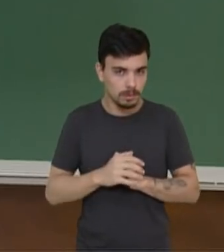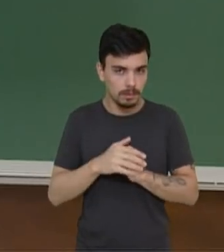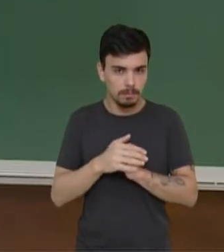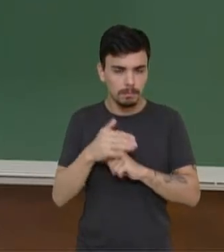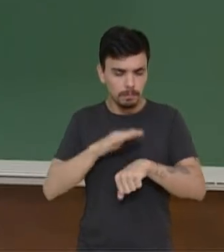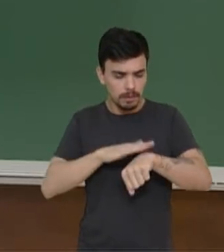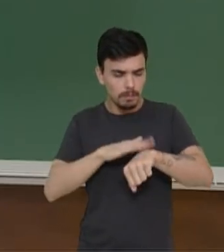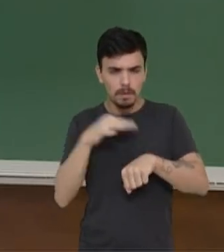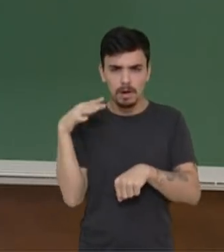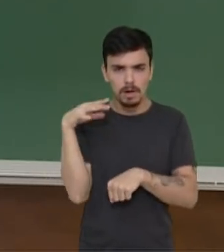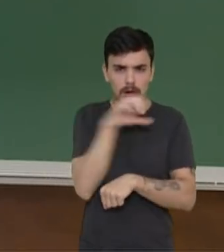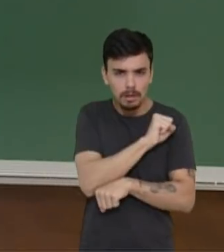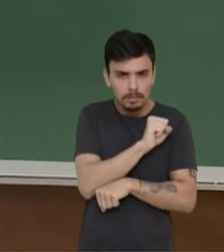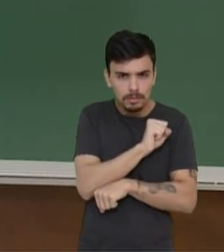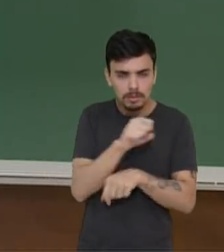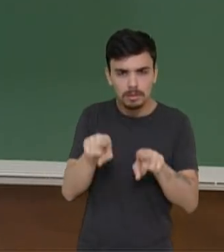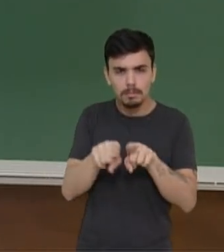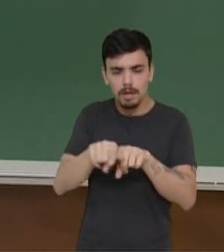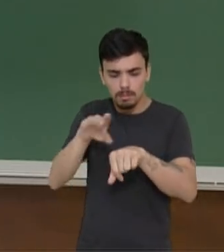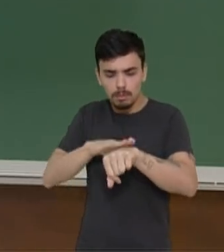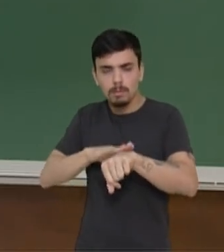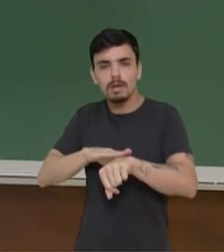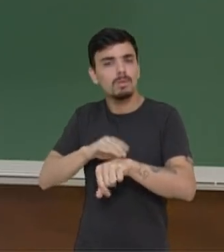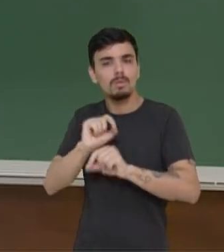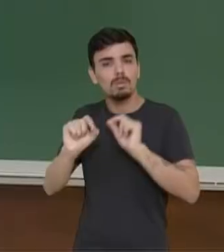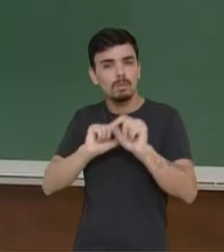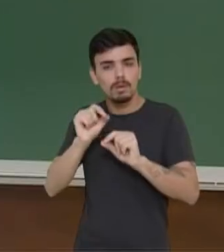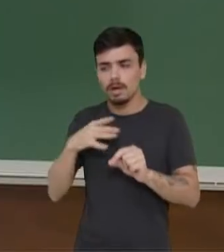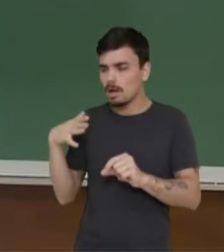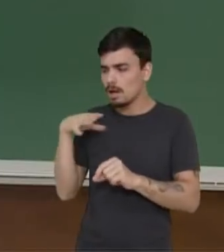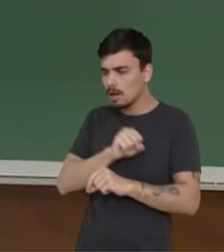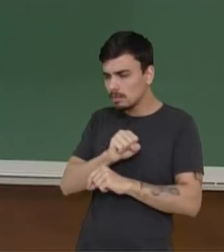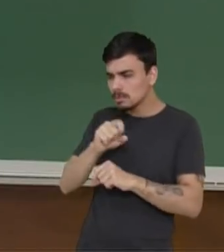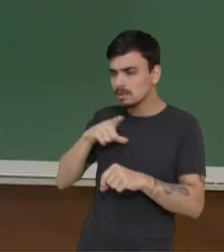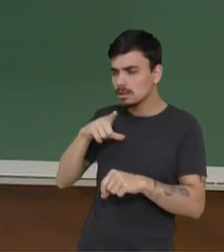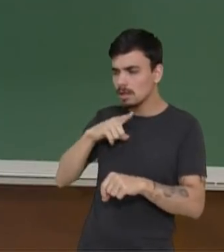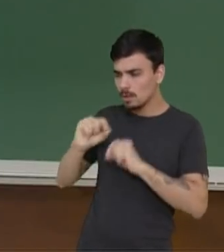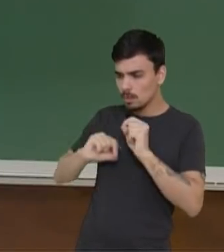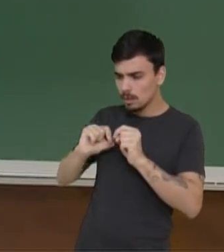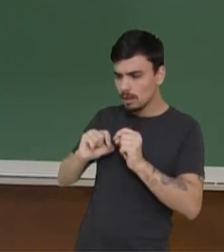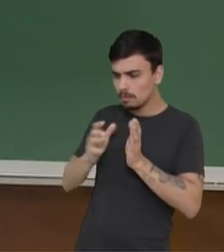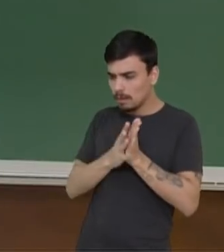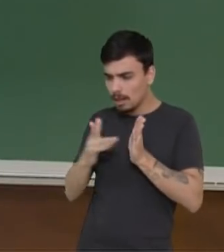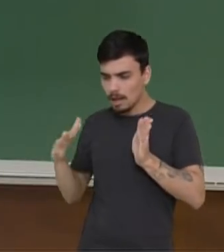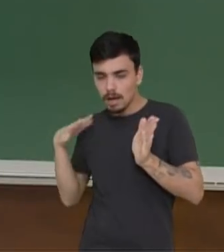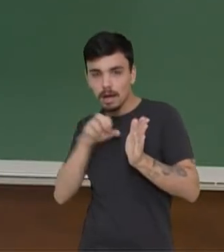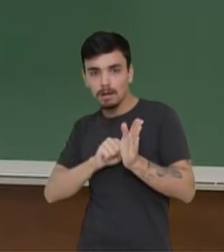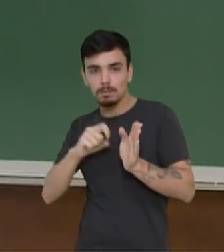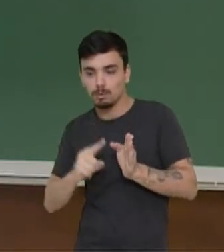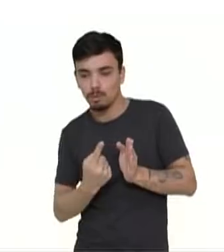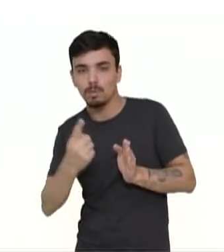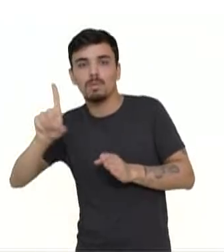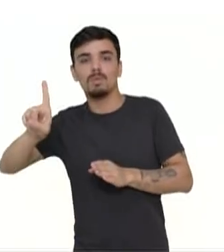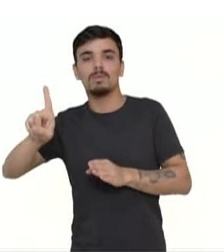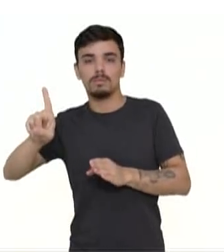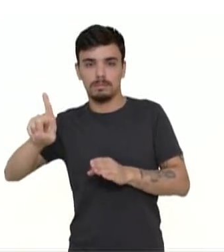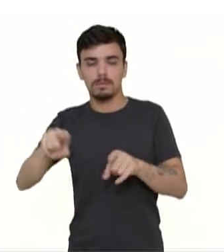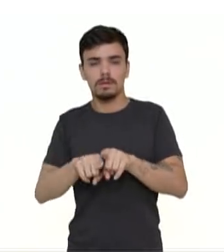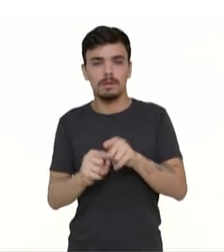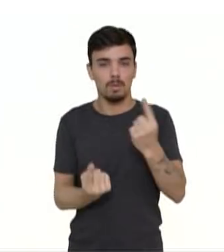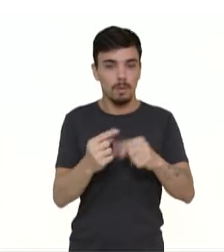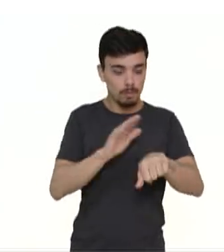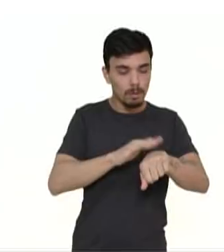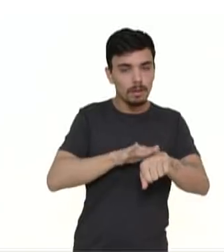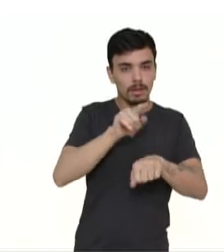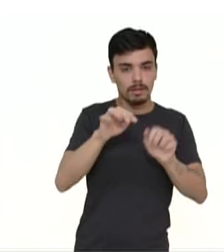do tempo, né? Ela ilustra ali os momentos que são muito rápidos, passam muito rápido, né? Então, que momento será que nesse